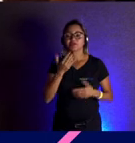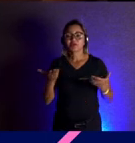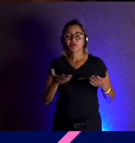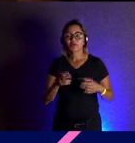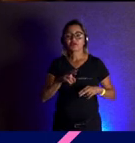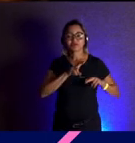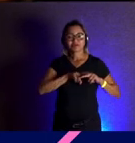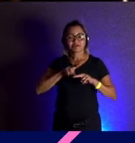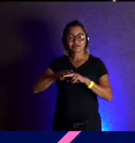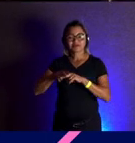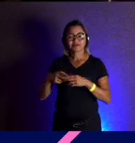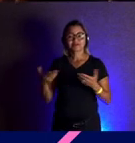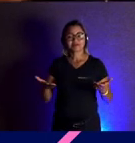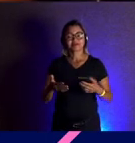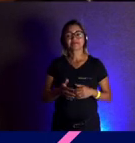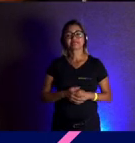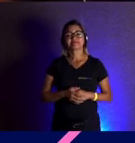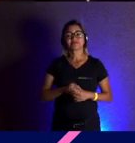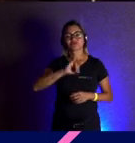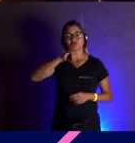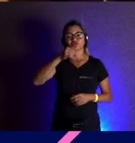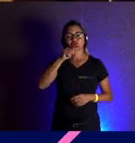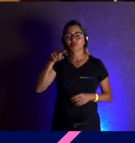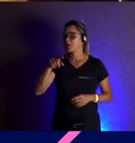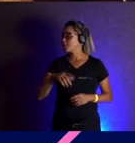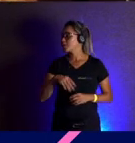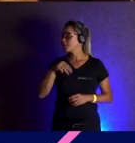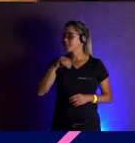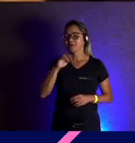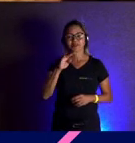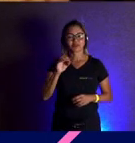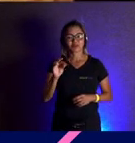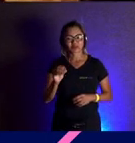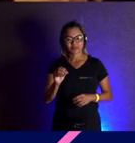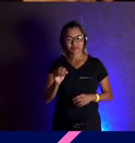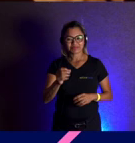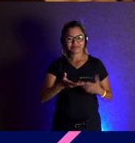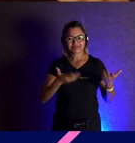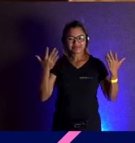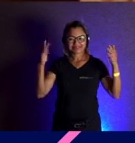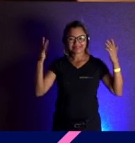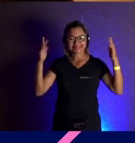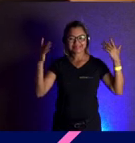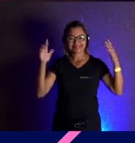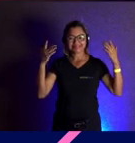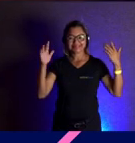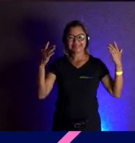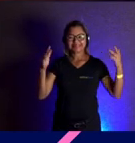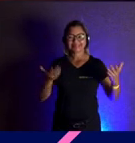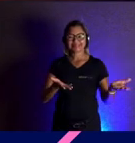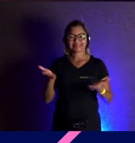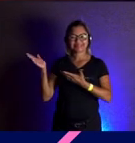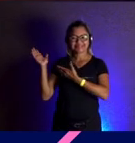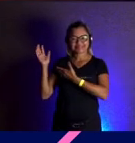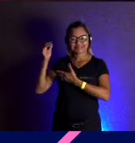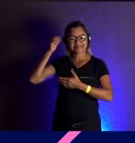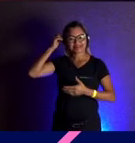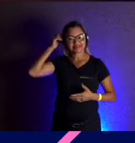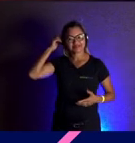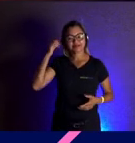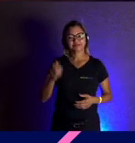A gente vai conseguir essa ordem aqui, cada um vai ter 10 minutos, e depois a gente vai abrir para a conversa. Tudo bem? Vamos lá.